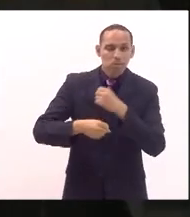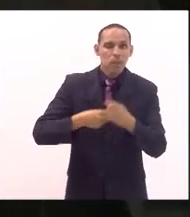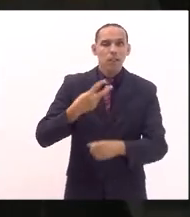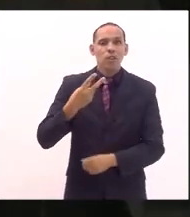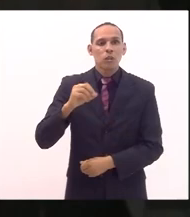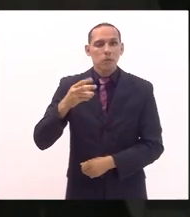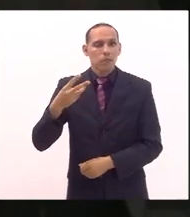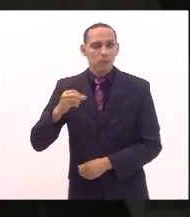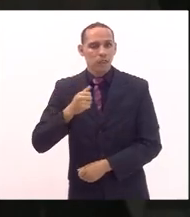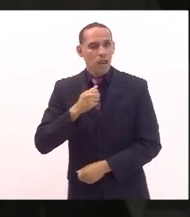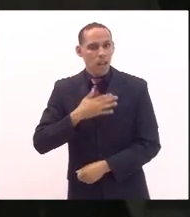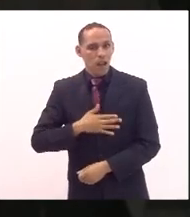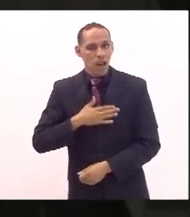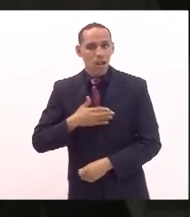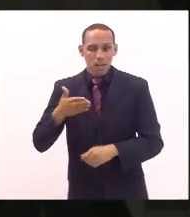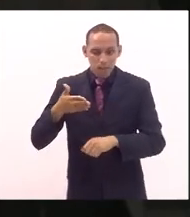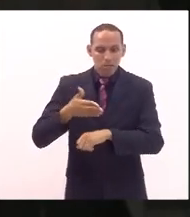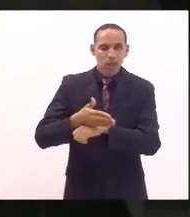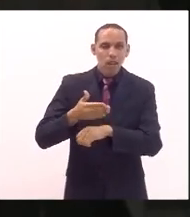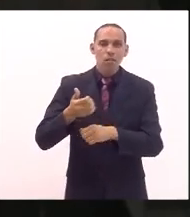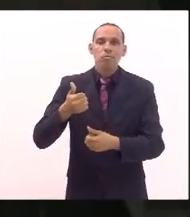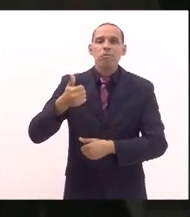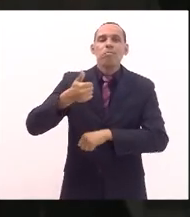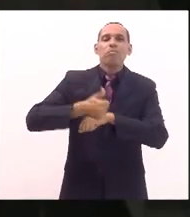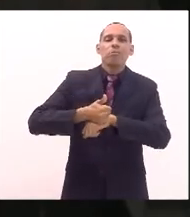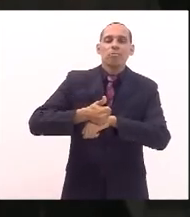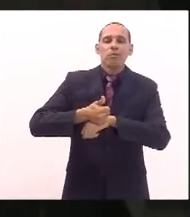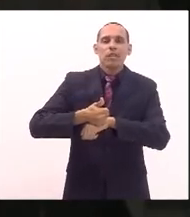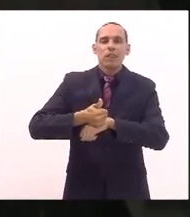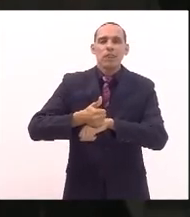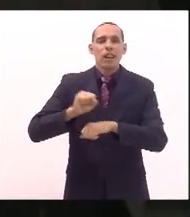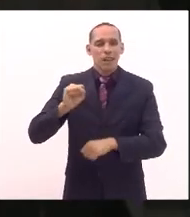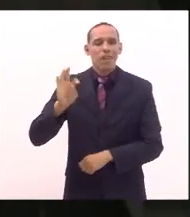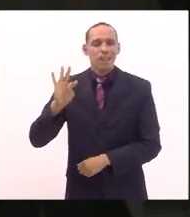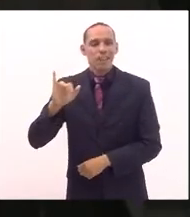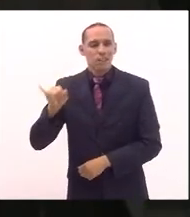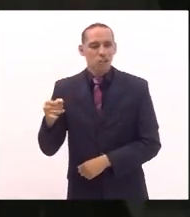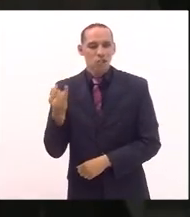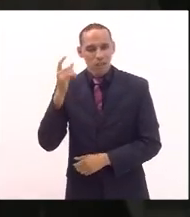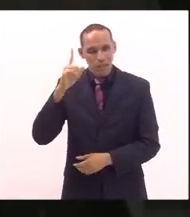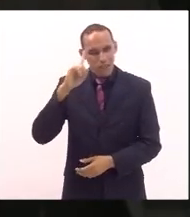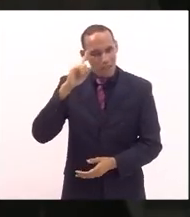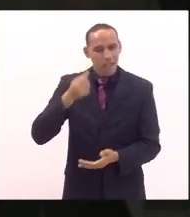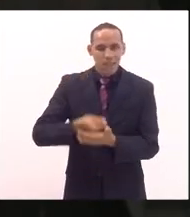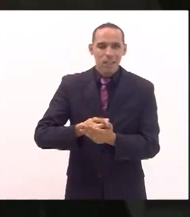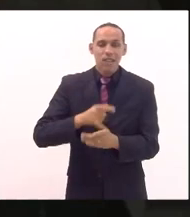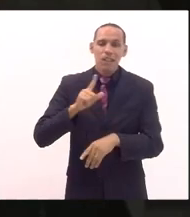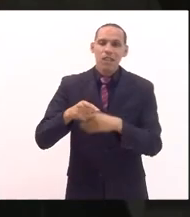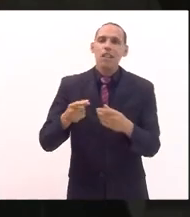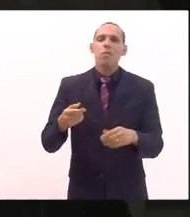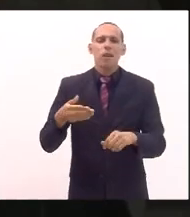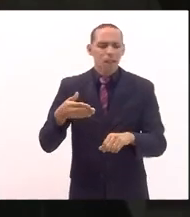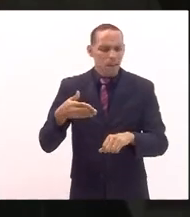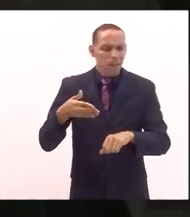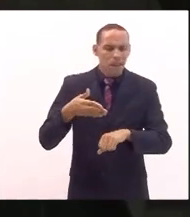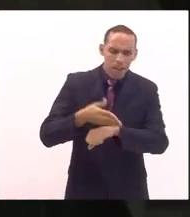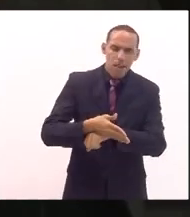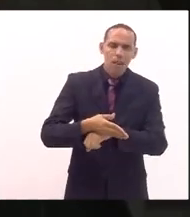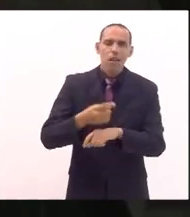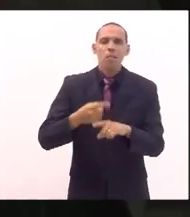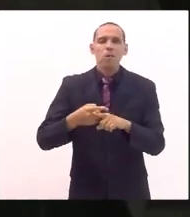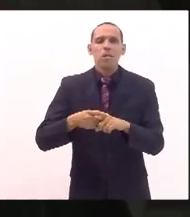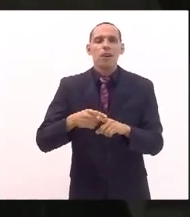2020 por decisão do STJ depois foi efetivado uma confirmação do impeachment do governador Wilson